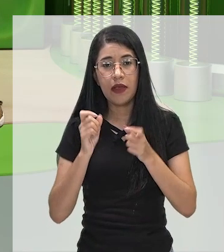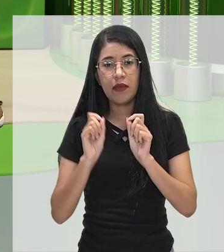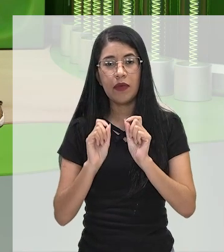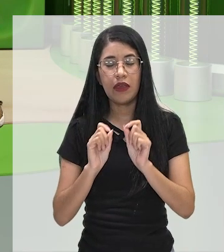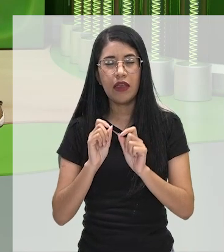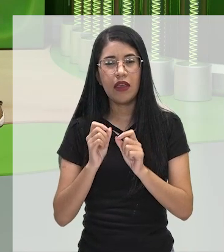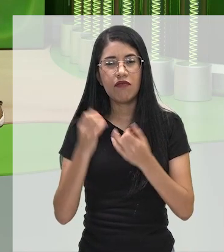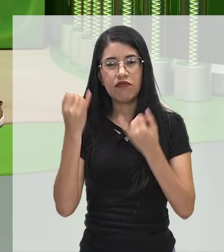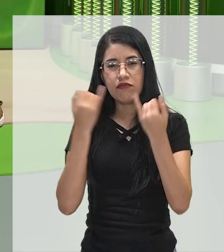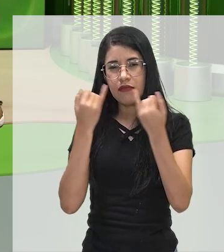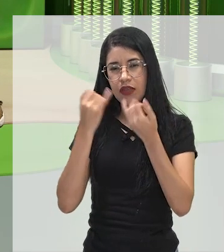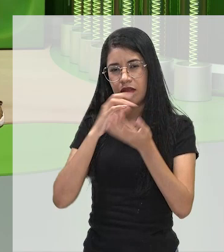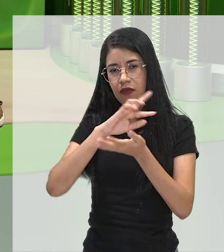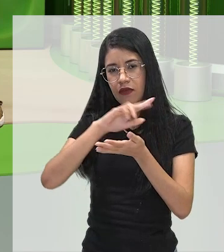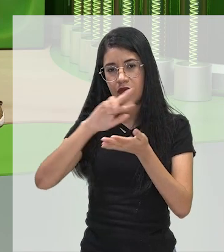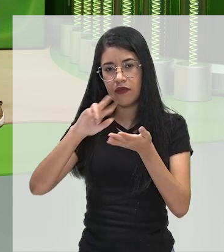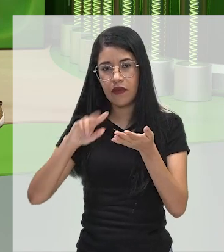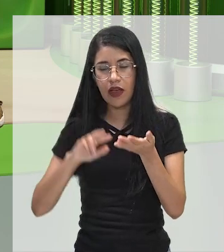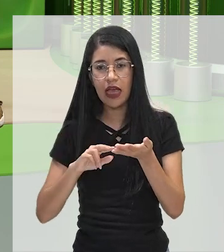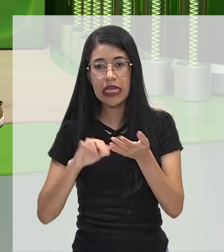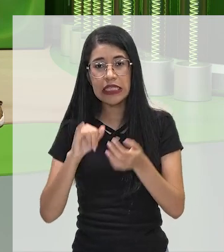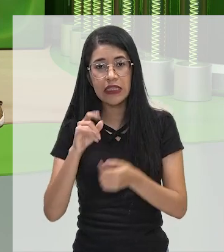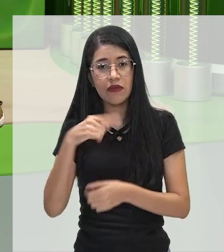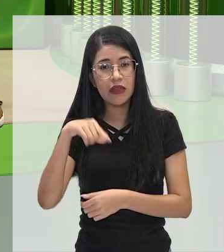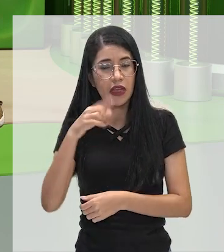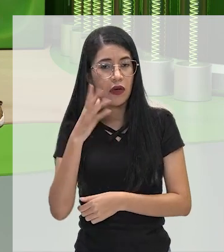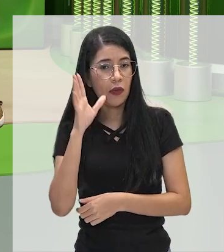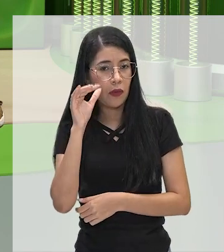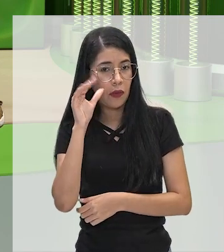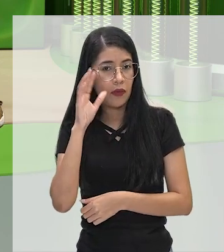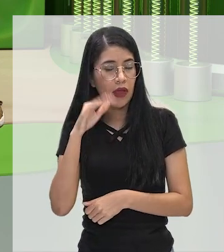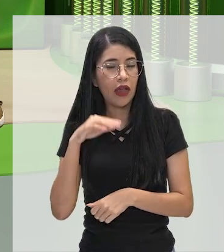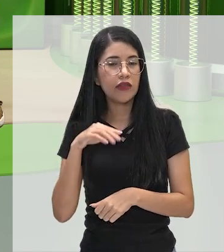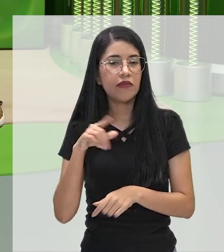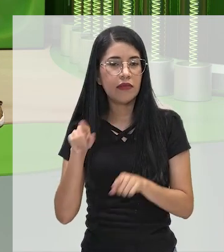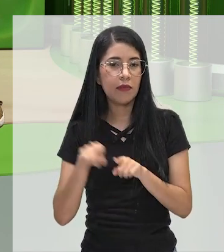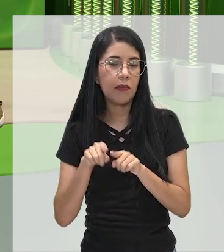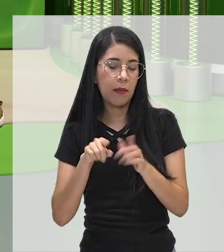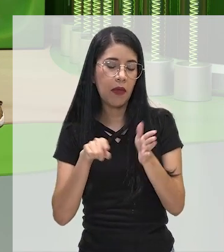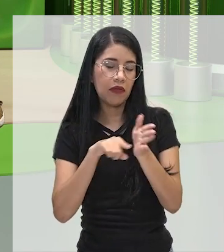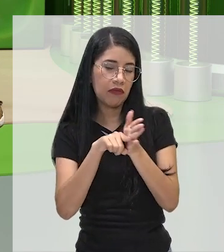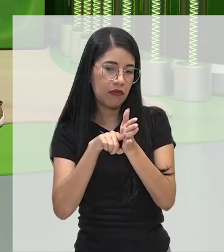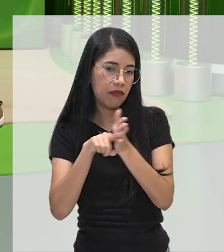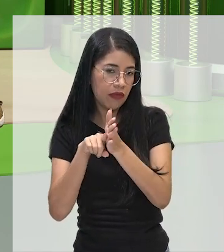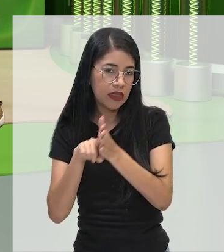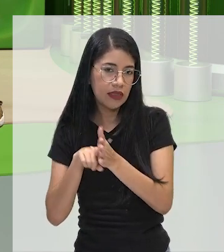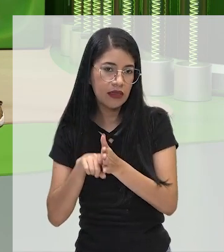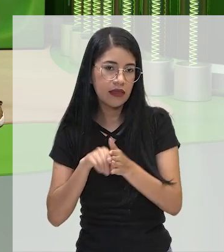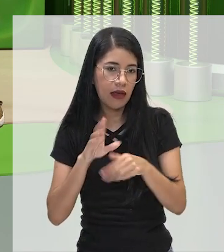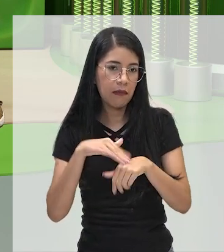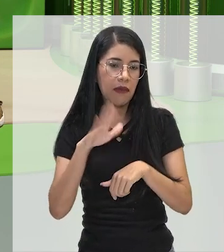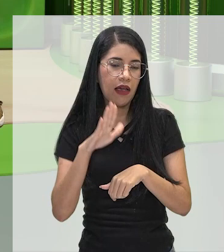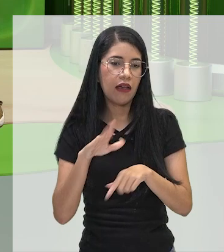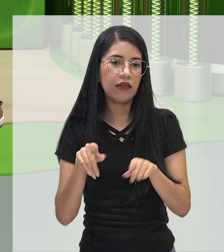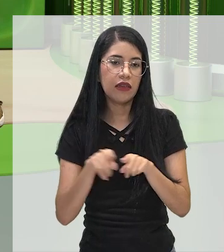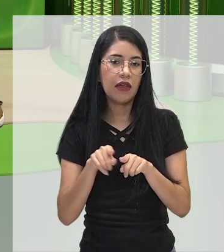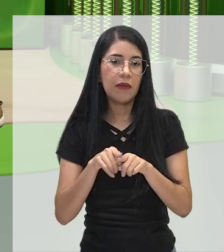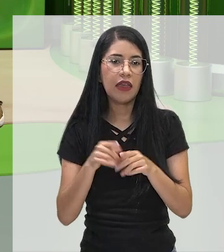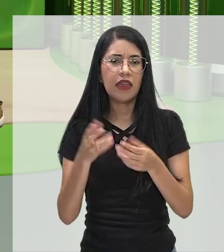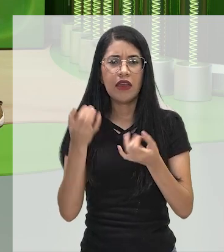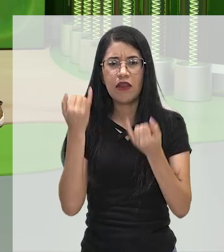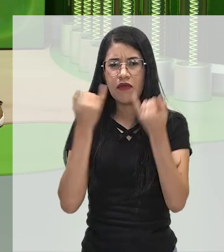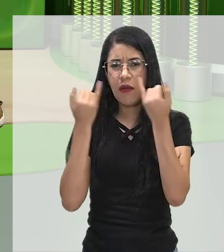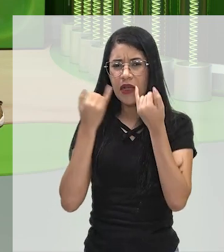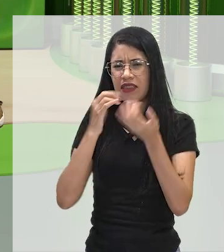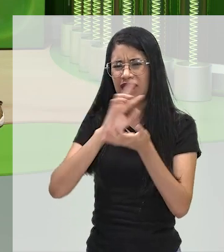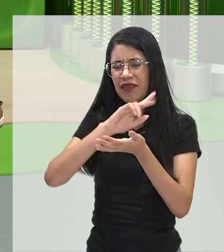algumas informações. Aqui a gente, se vocês tiverem curiosidade de conhecer mais, pode pesquisar, né, sobre a Apolo 11 e vocês vão observar informações